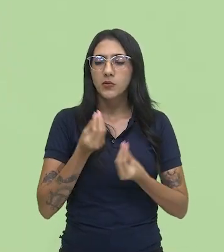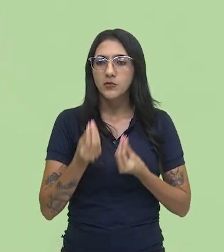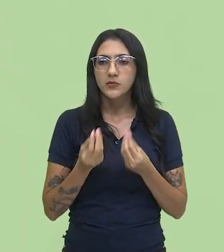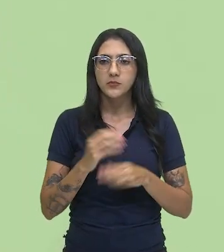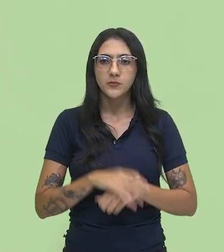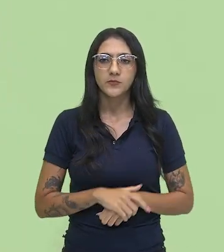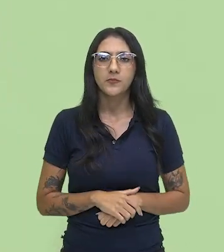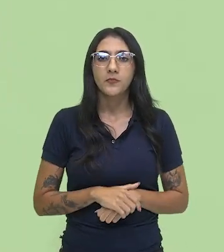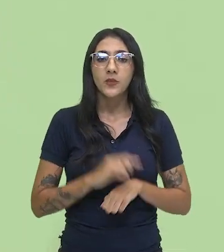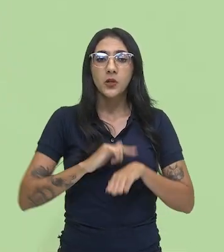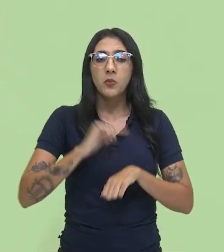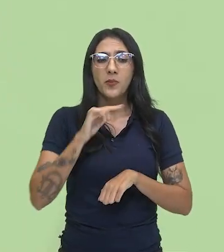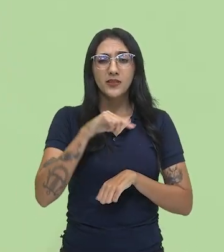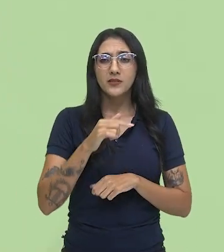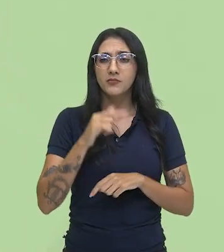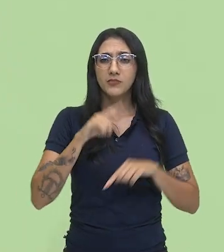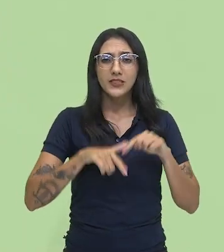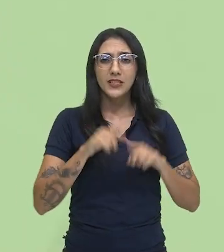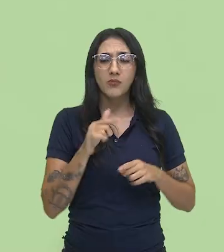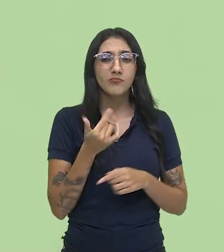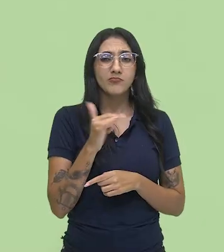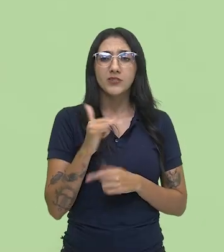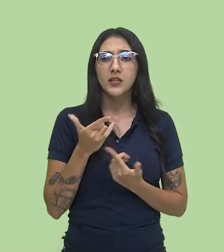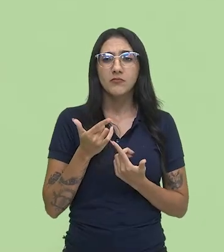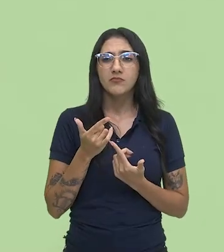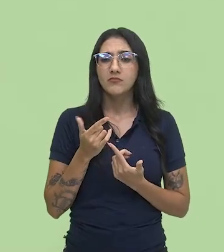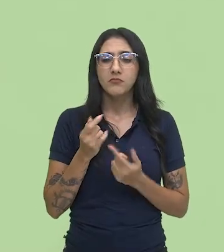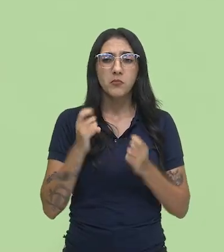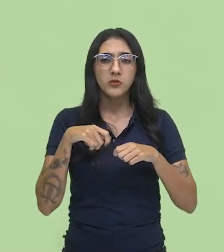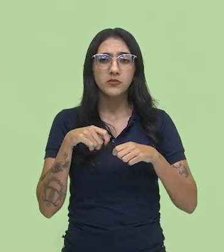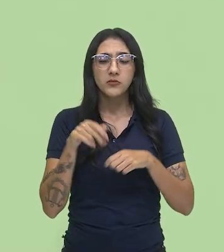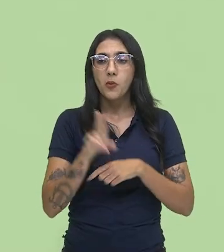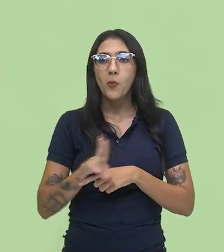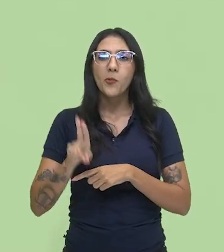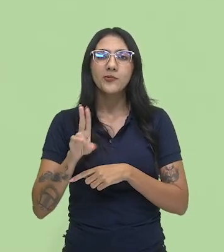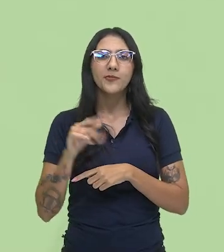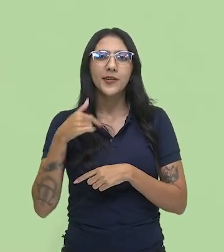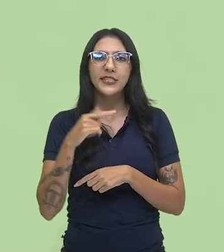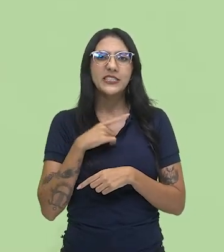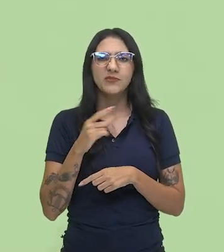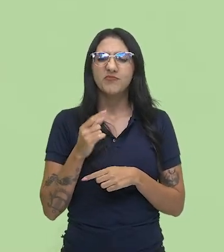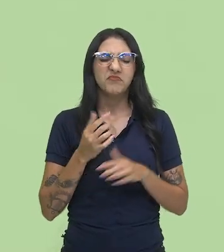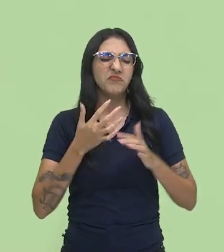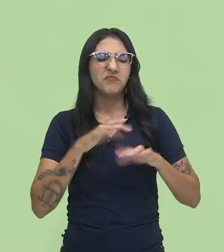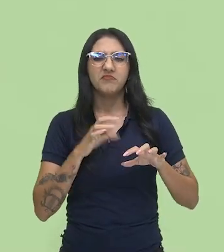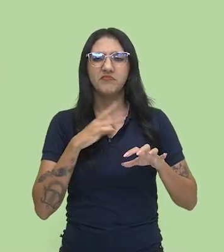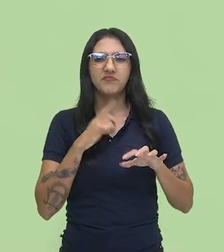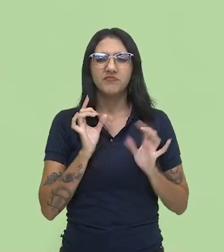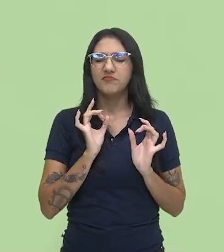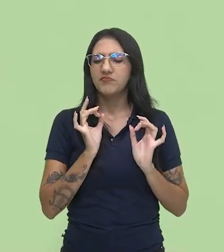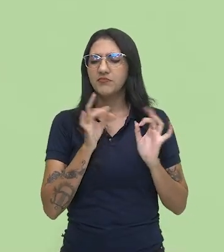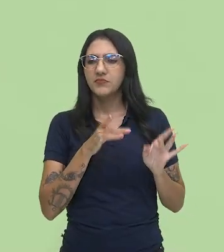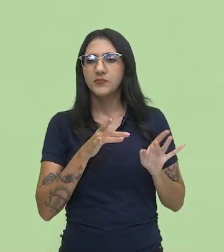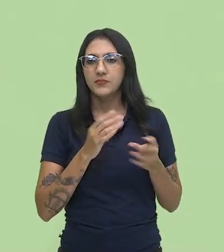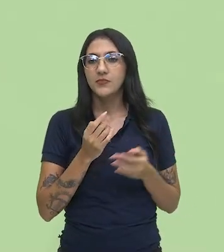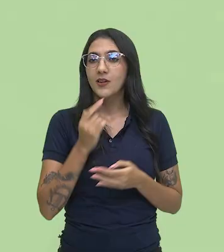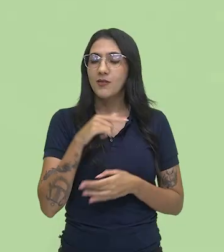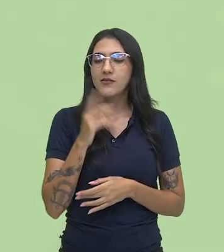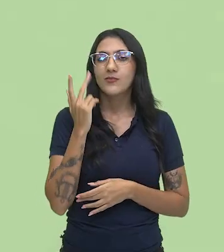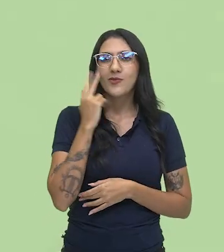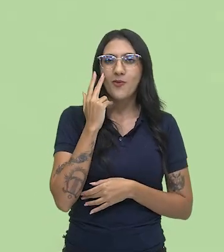que ele não tem mais um uso, né? Então a gente quer descartar. E isso é muito